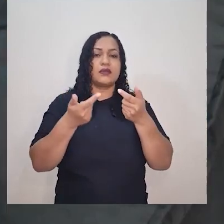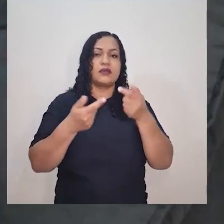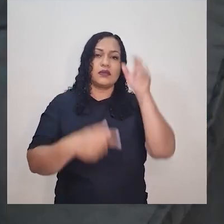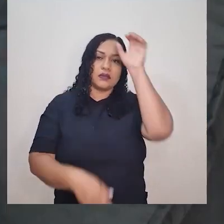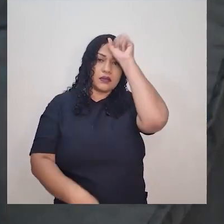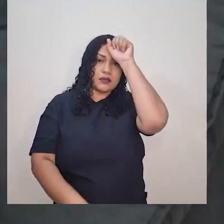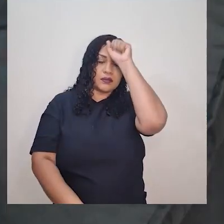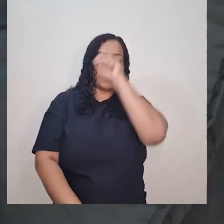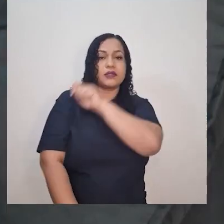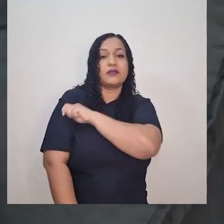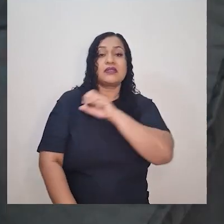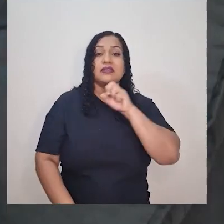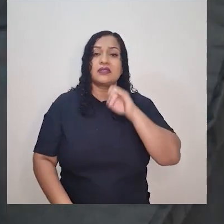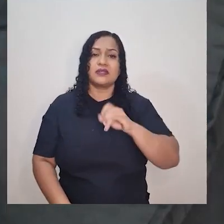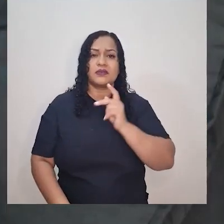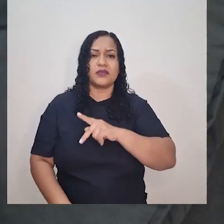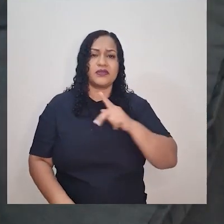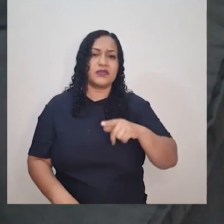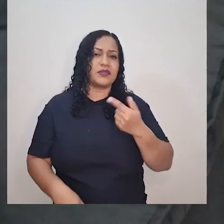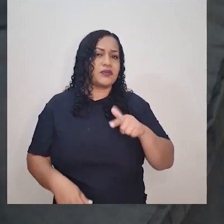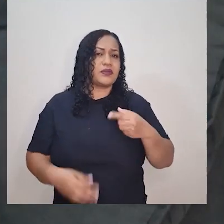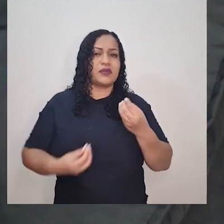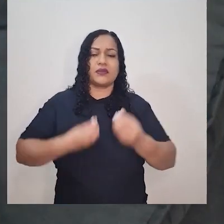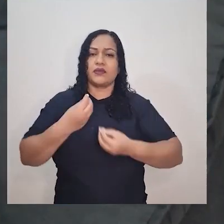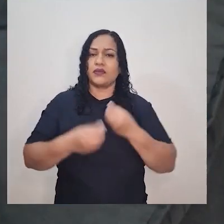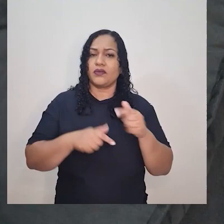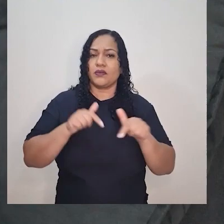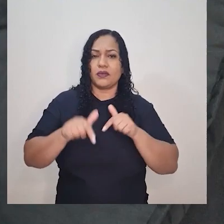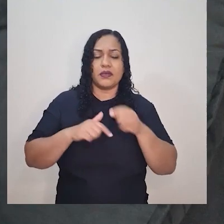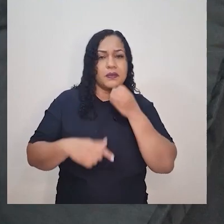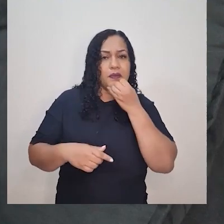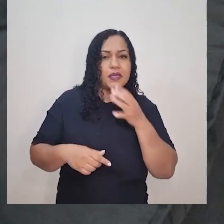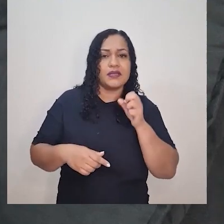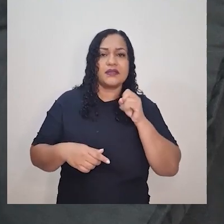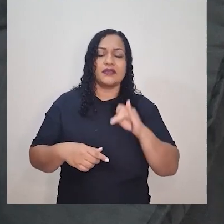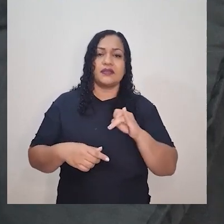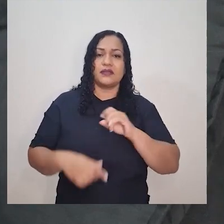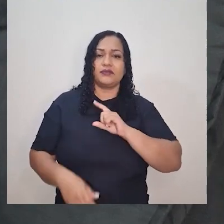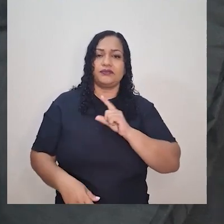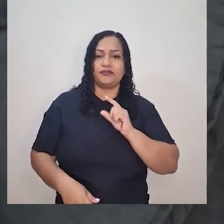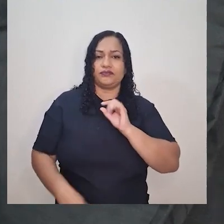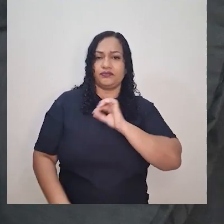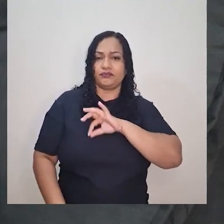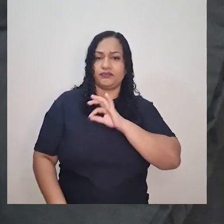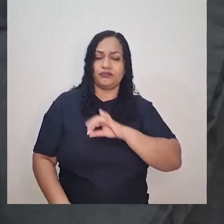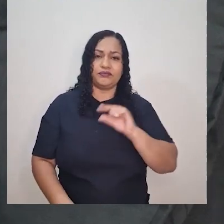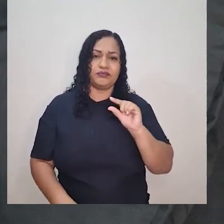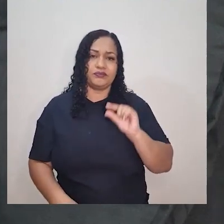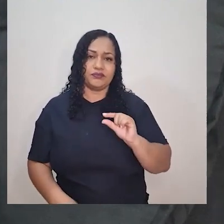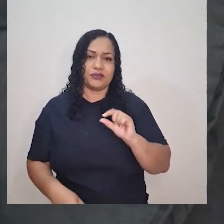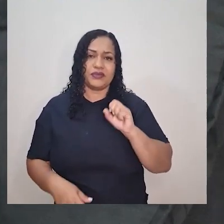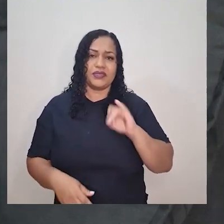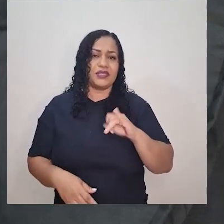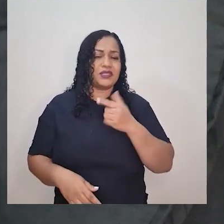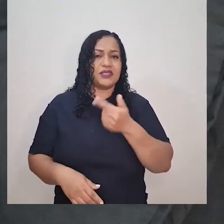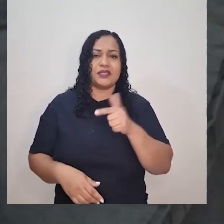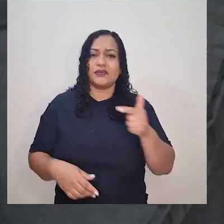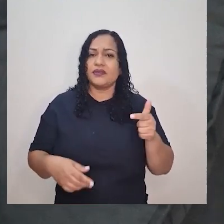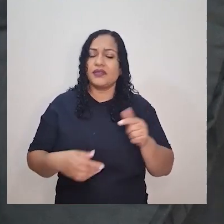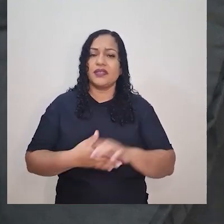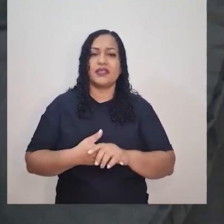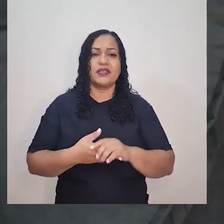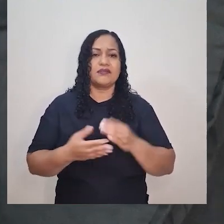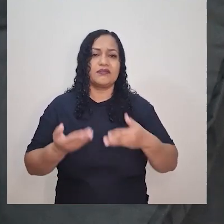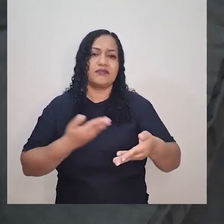ele não tem condições de trabalho, se o professor ele é mal remunerado, né, se o professor não participa de um processo democrático dentro da